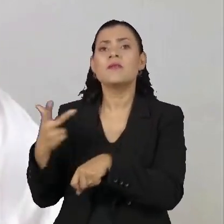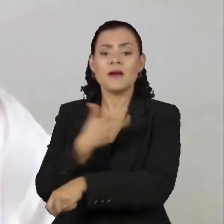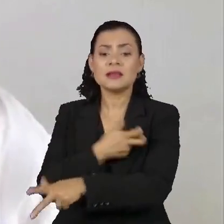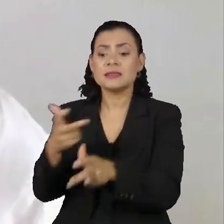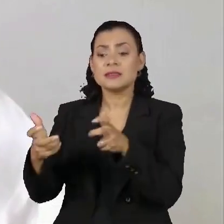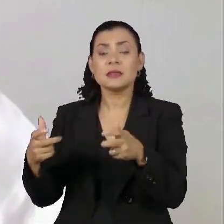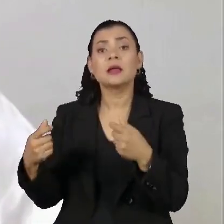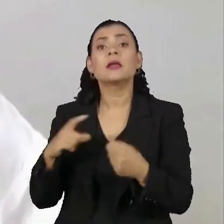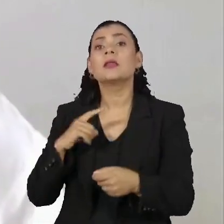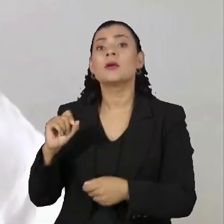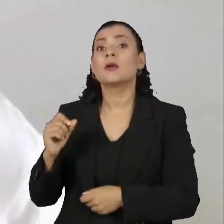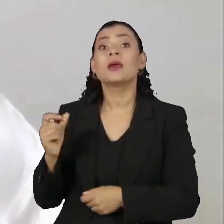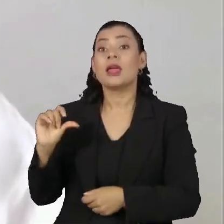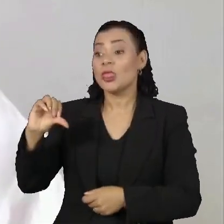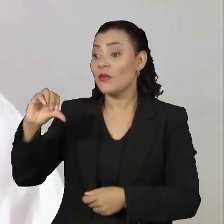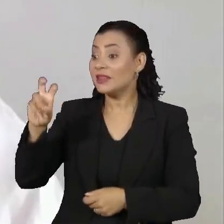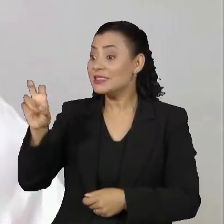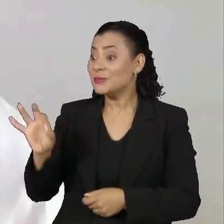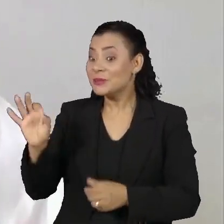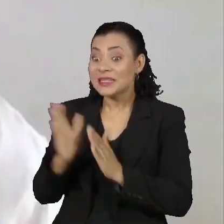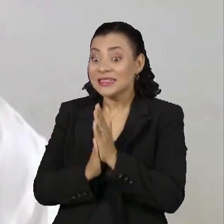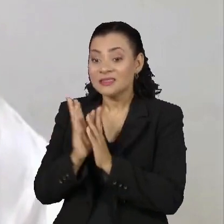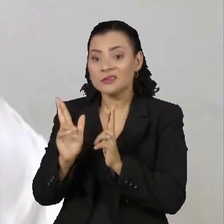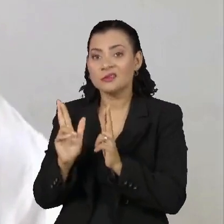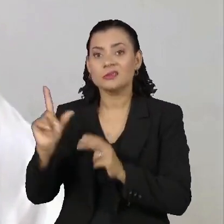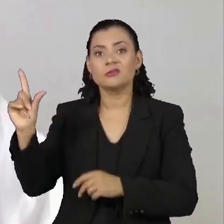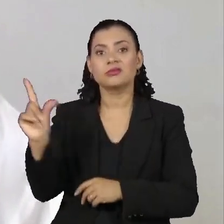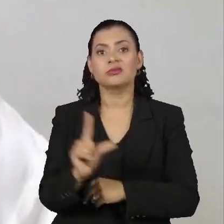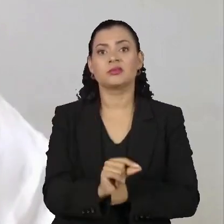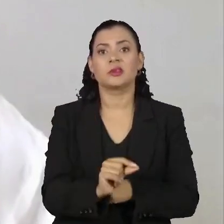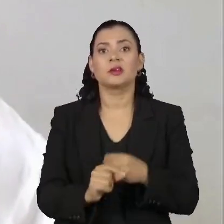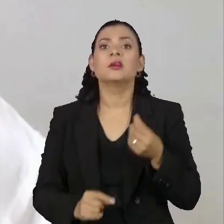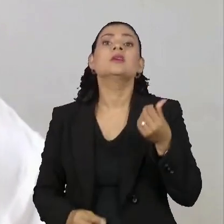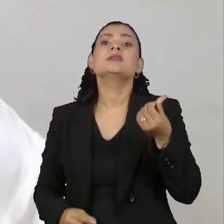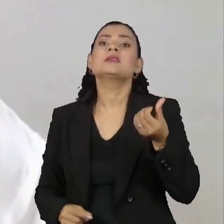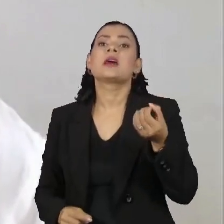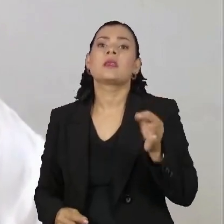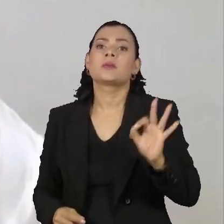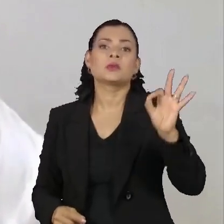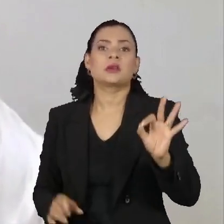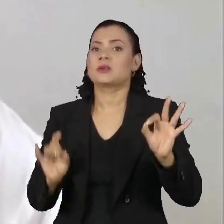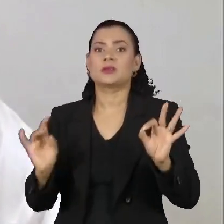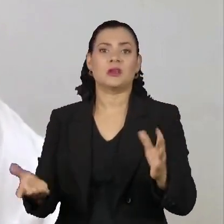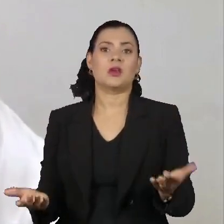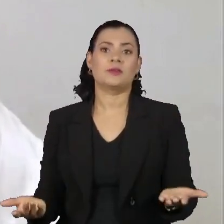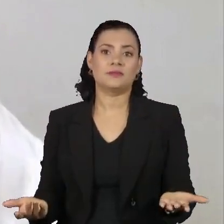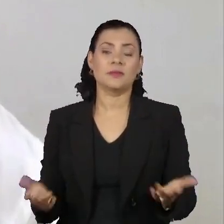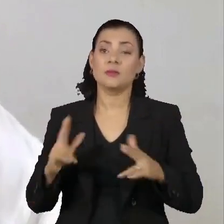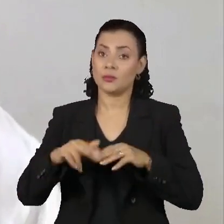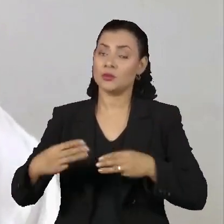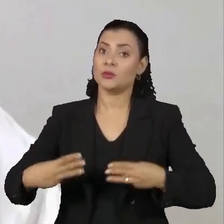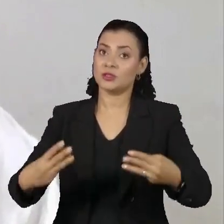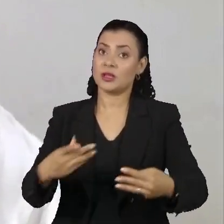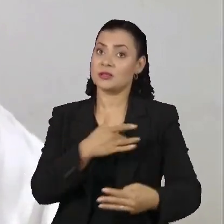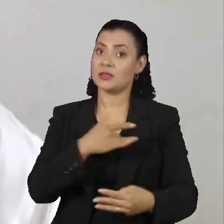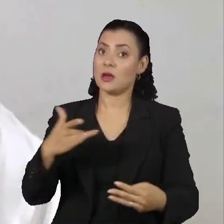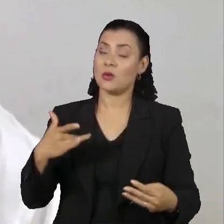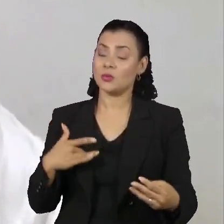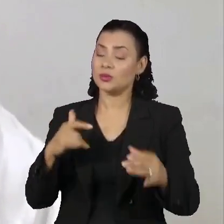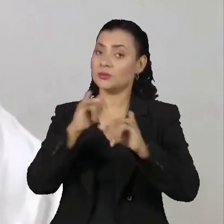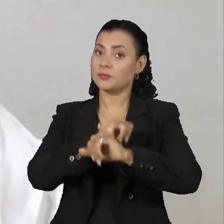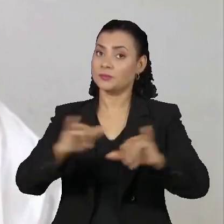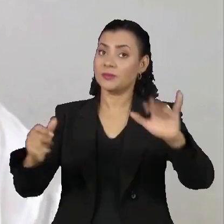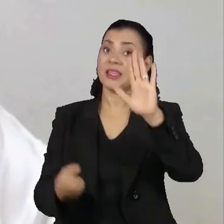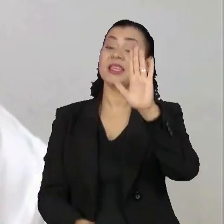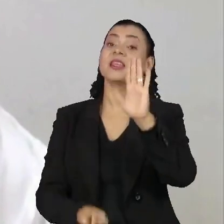estamos com 55%, 60%. É muito pouco. E uma coisa muito boa, o Ministério da Saúde, recentemente, ele